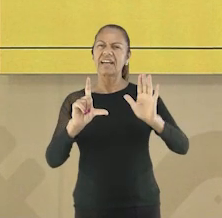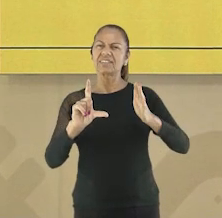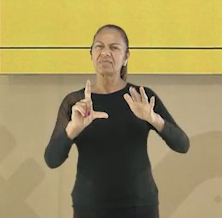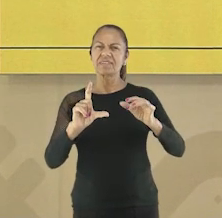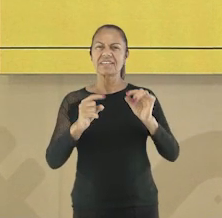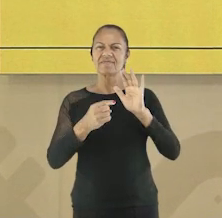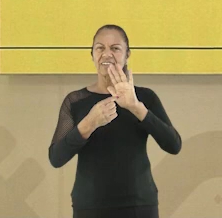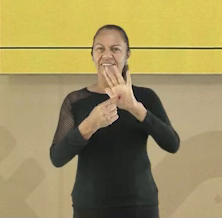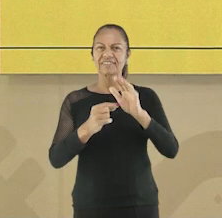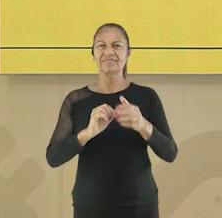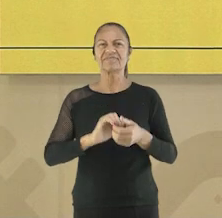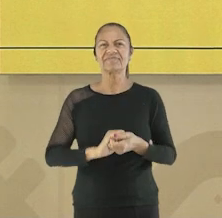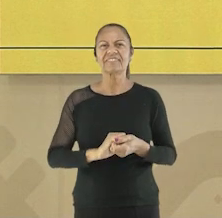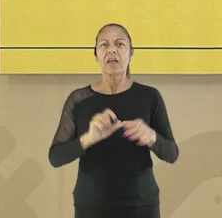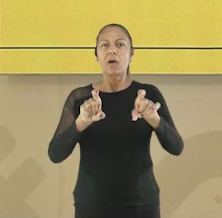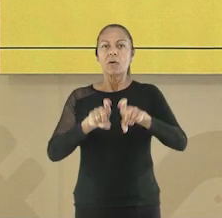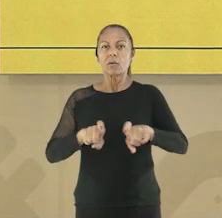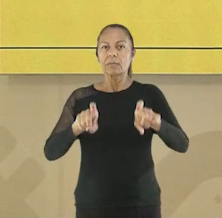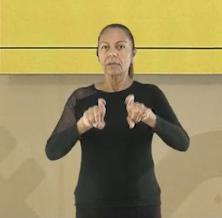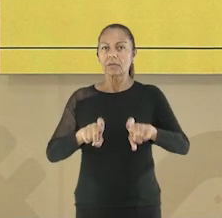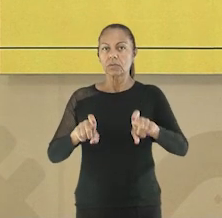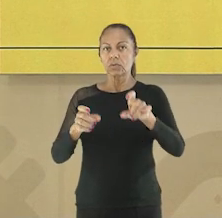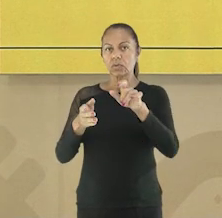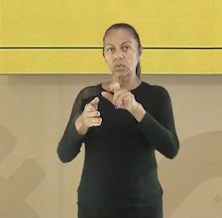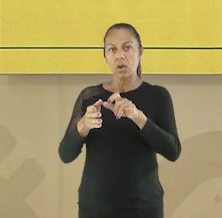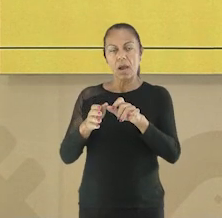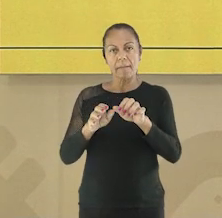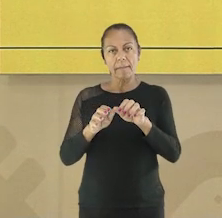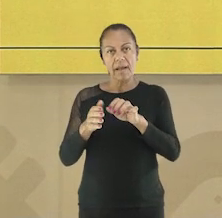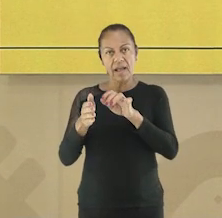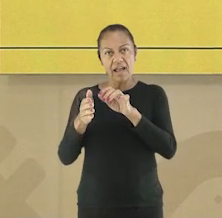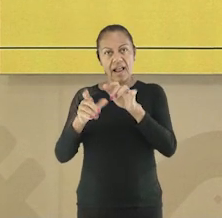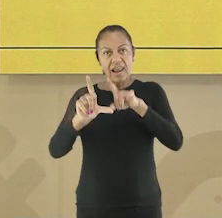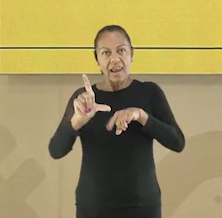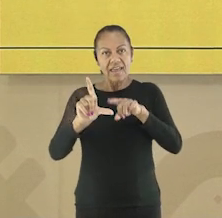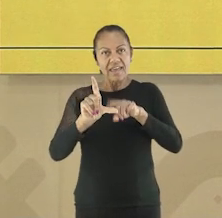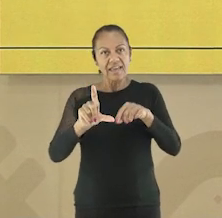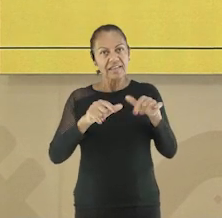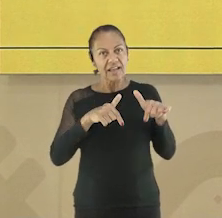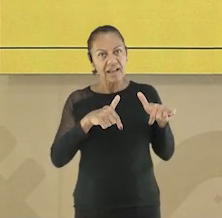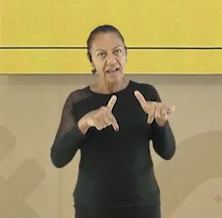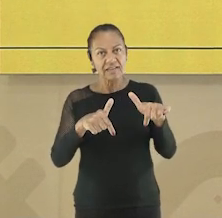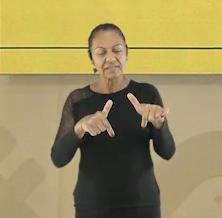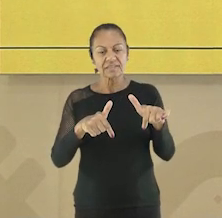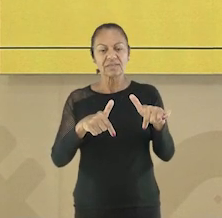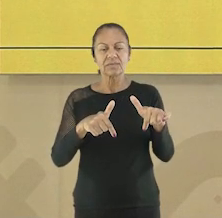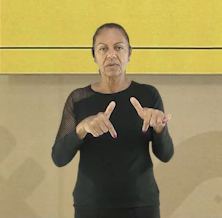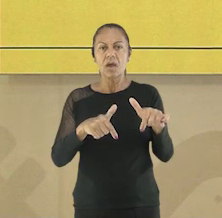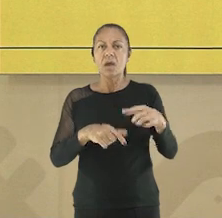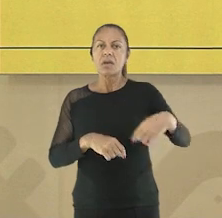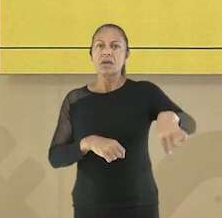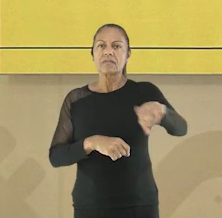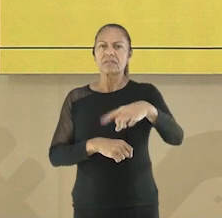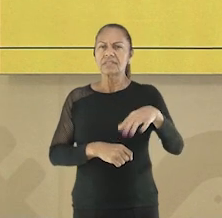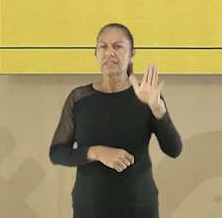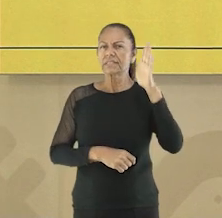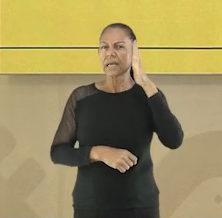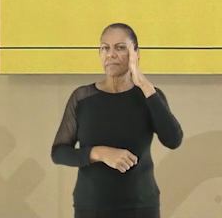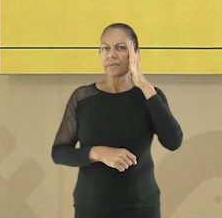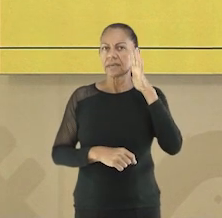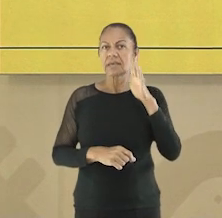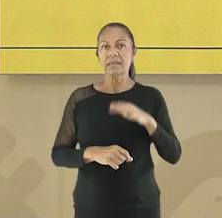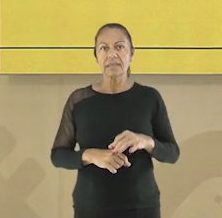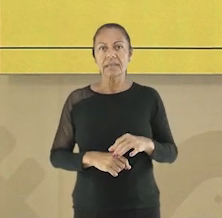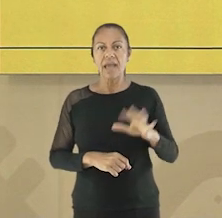nessa imagem aqui. Para que o computador possa escrever aquela letra ou realizar uma ação. E vocês